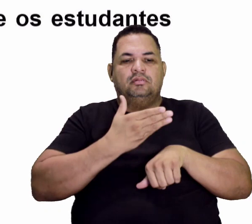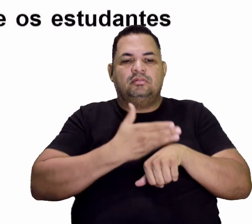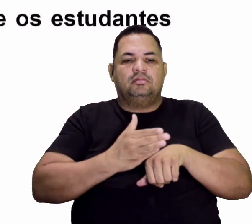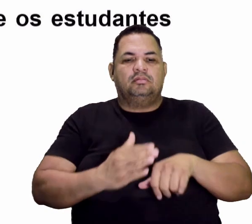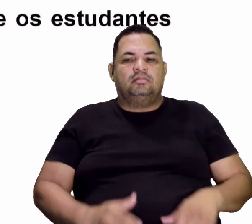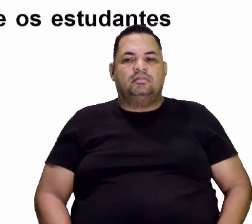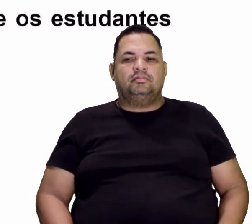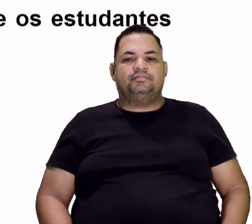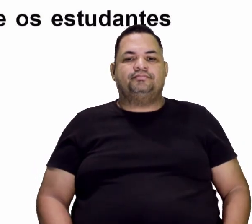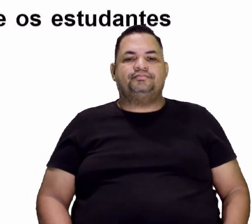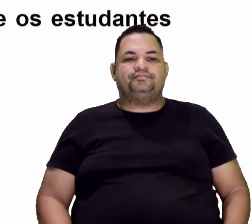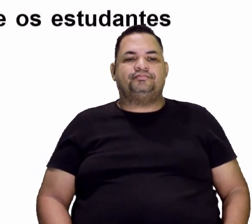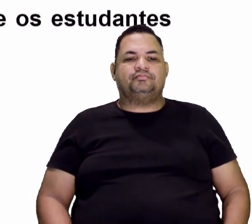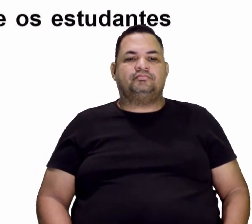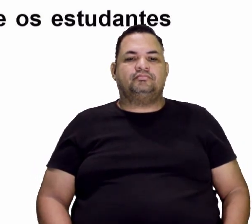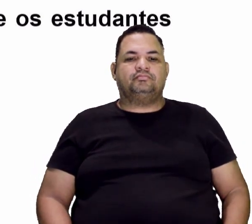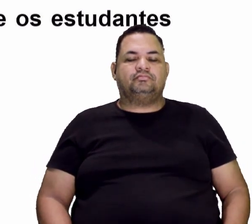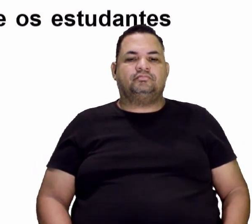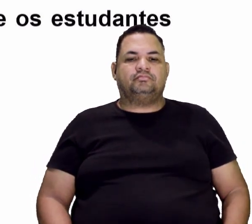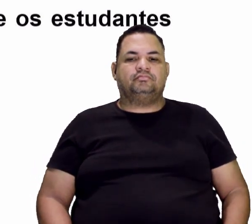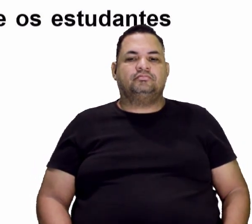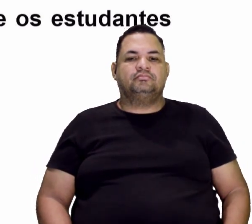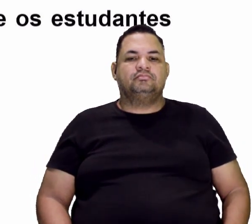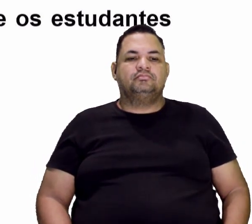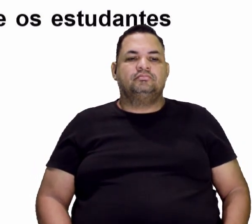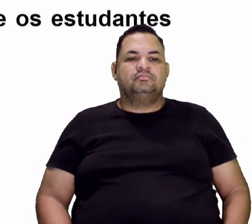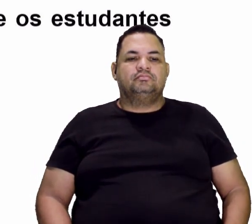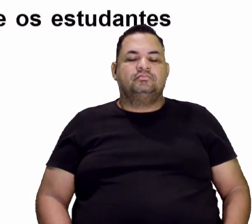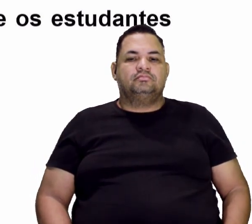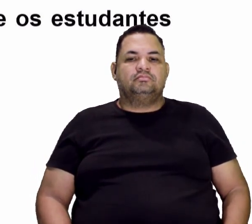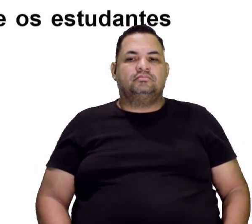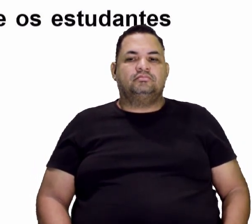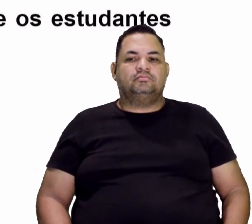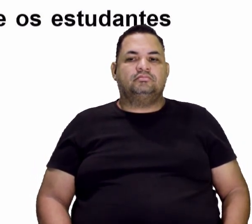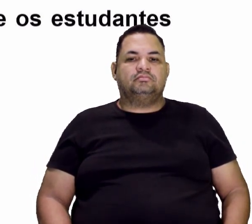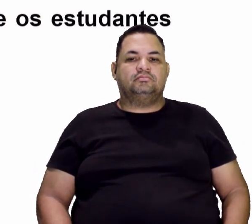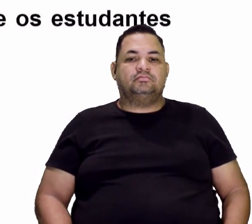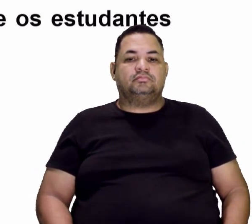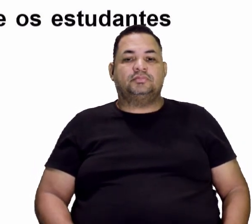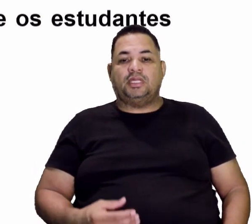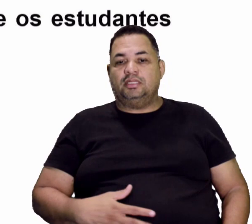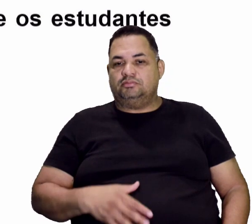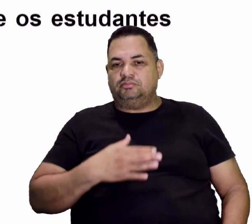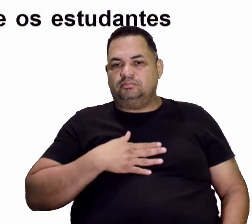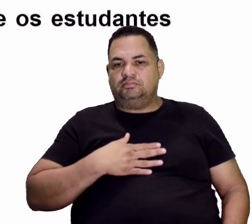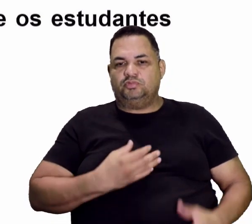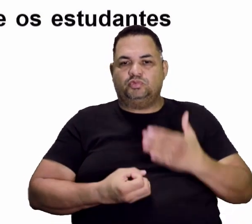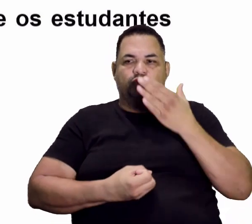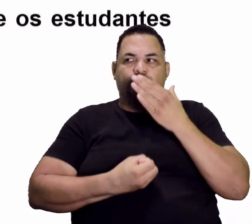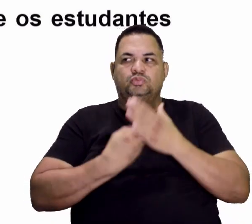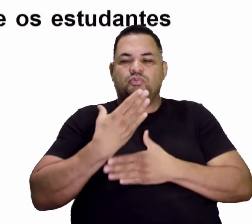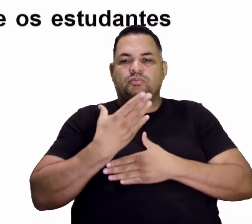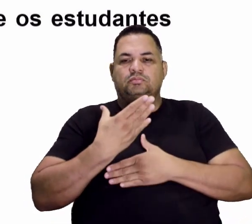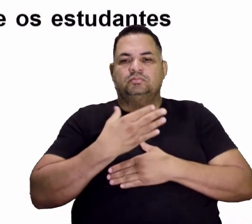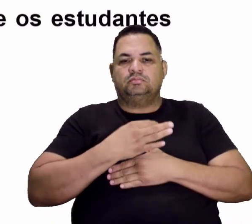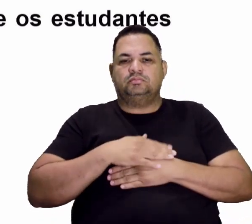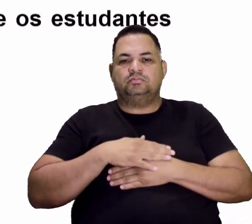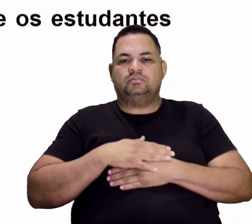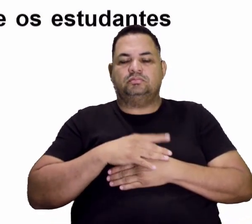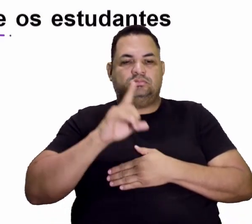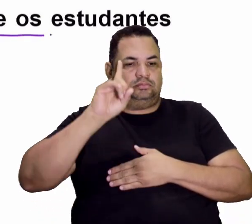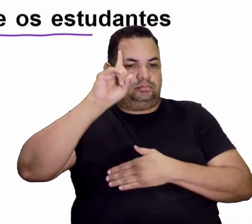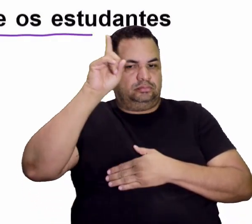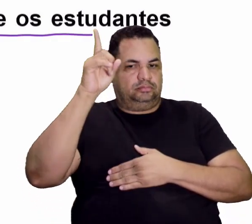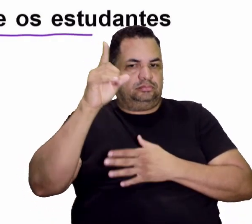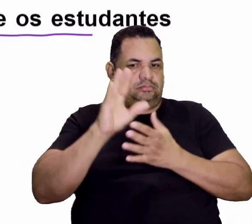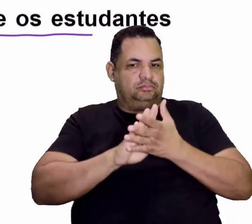aí, ó. Muito interessante. Eu acho que até surgiu essa ideia já, né? Diante da ideia acima,